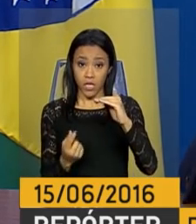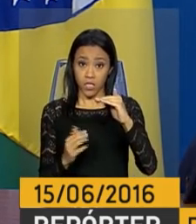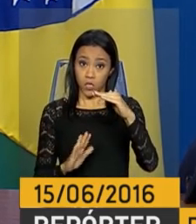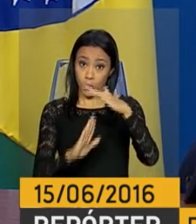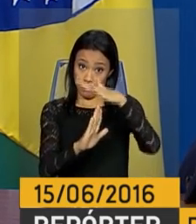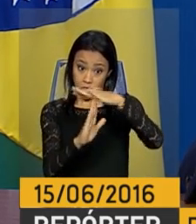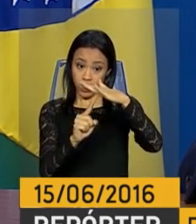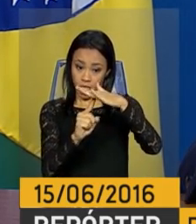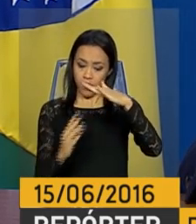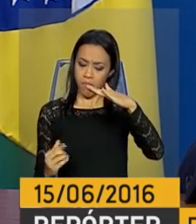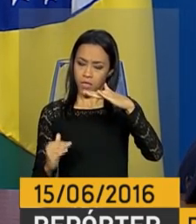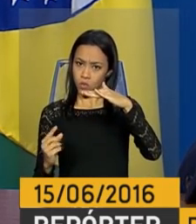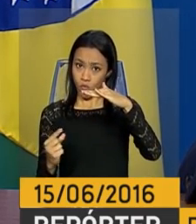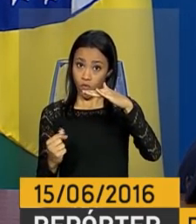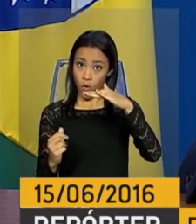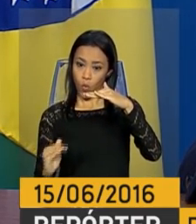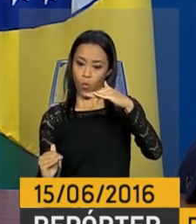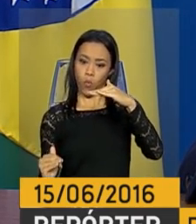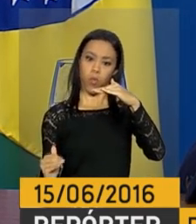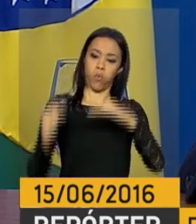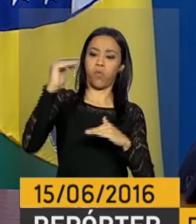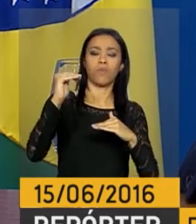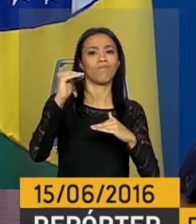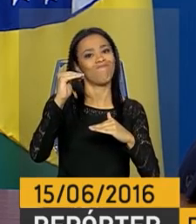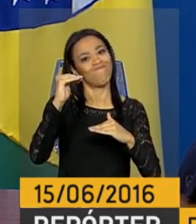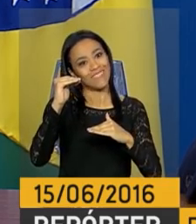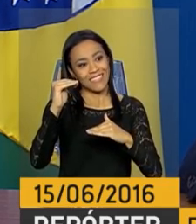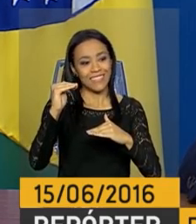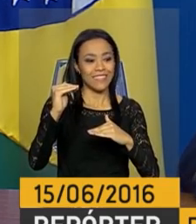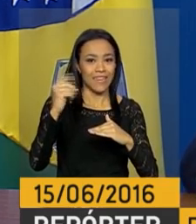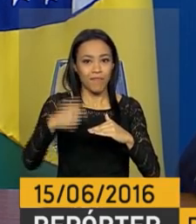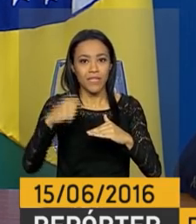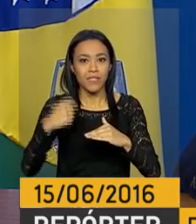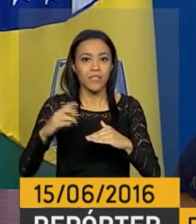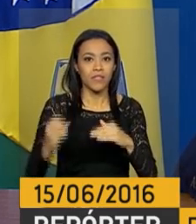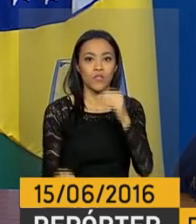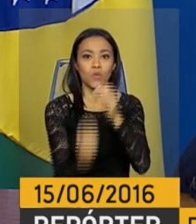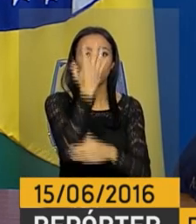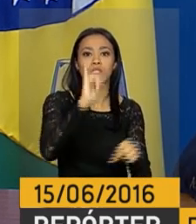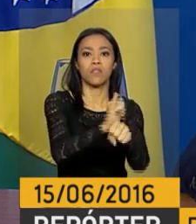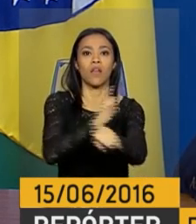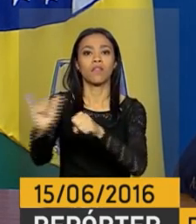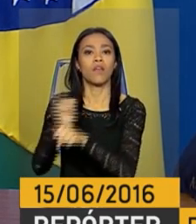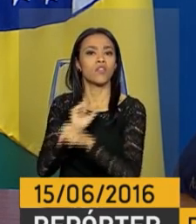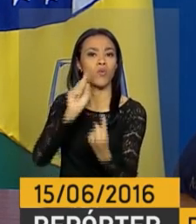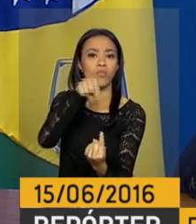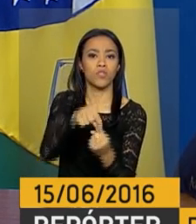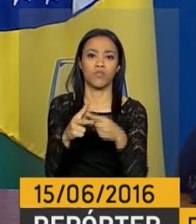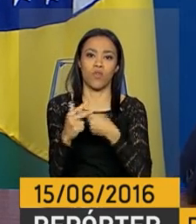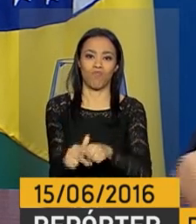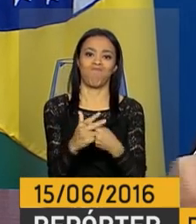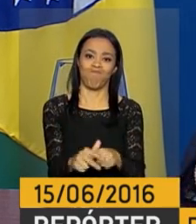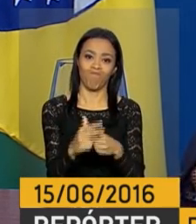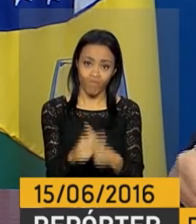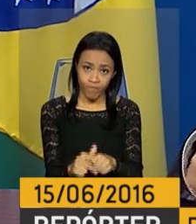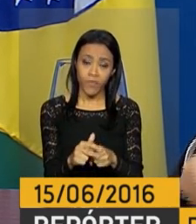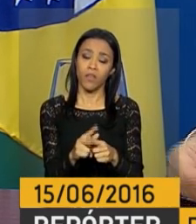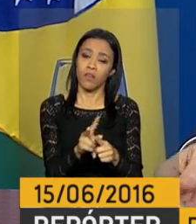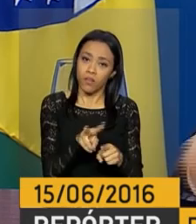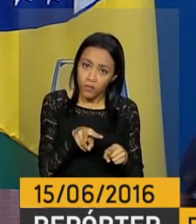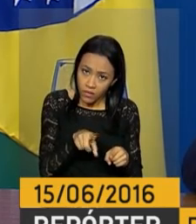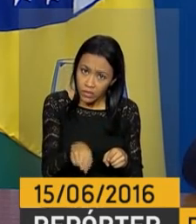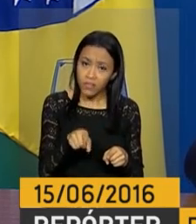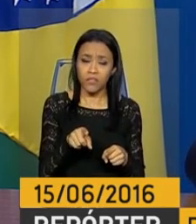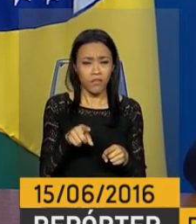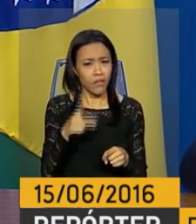vai vão ter que existir certamente mecanismos eh de ajuste. Em resumo, isto aí eh é algo que vai fazer parte